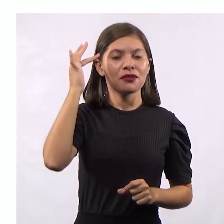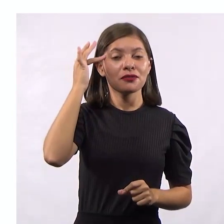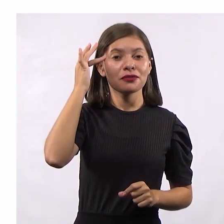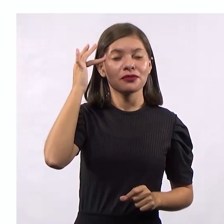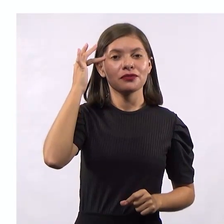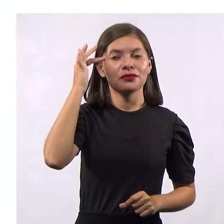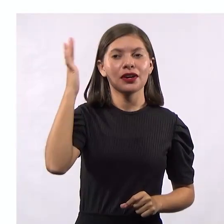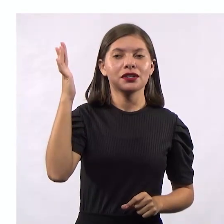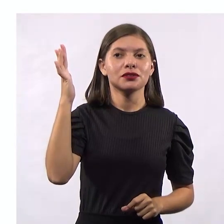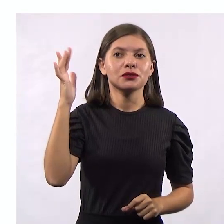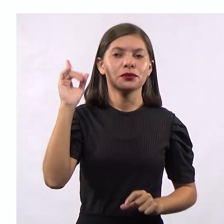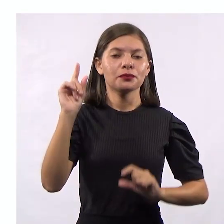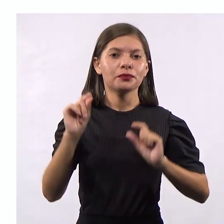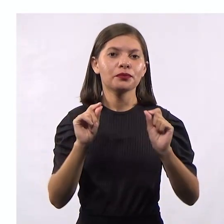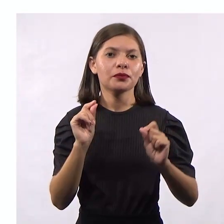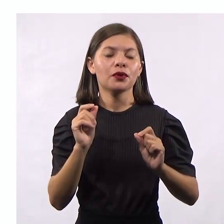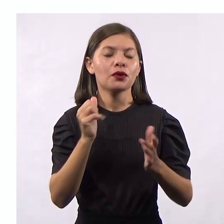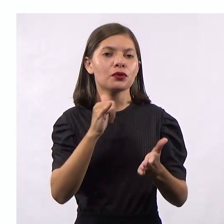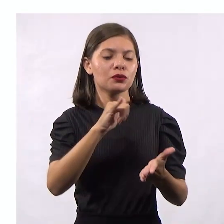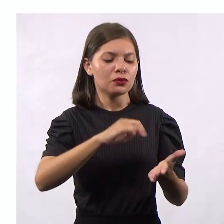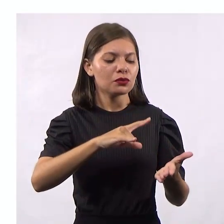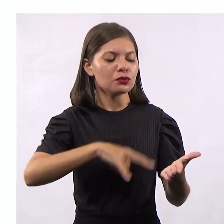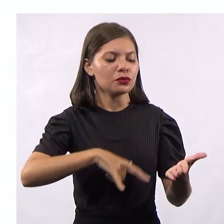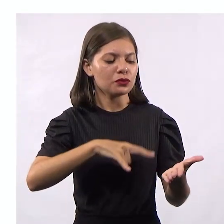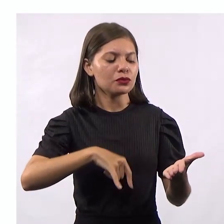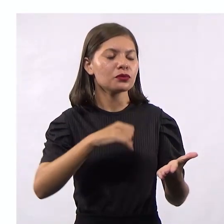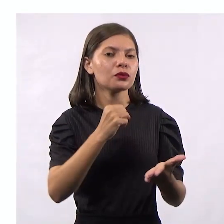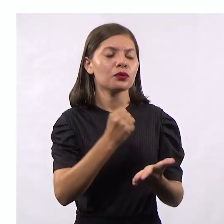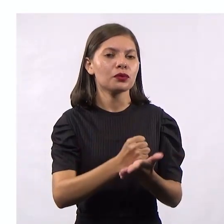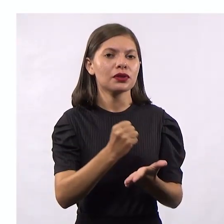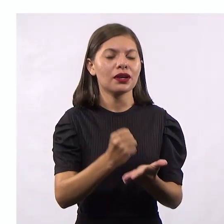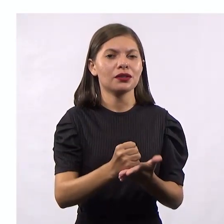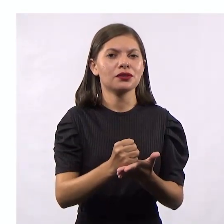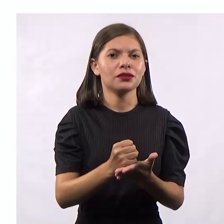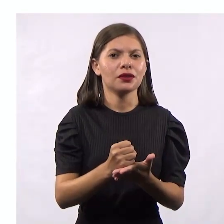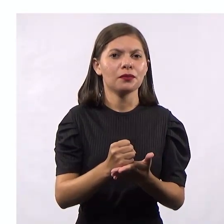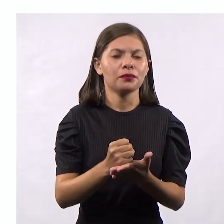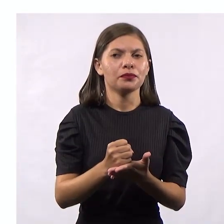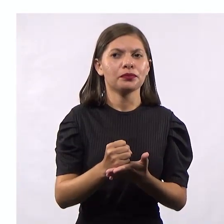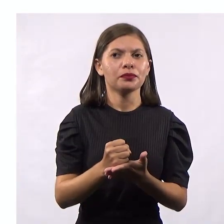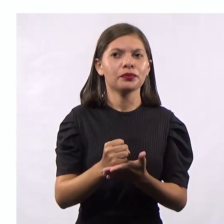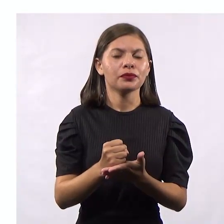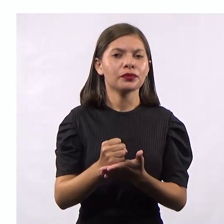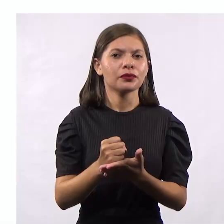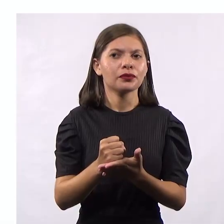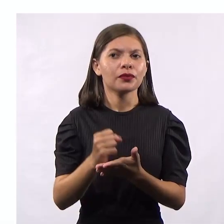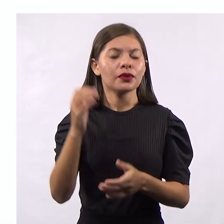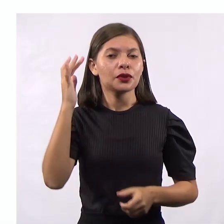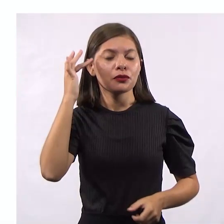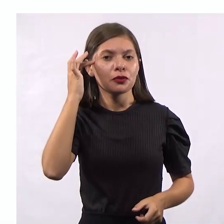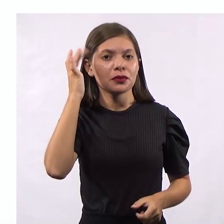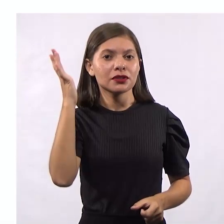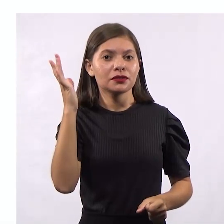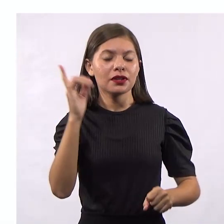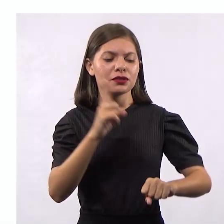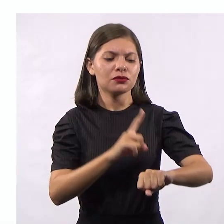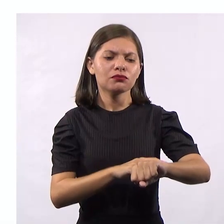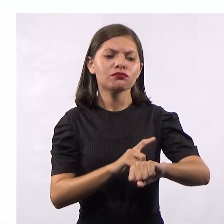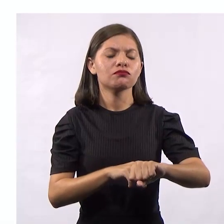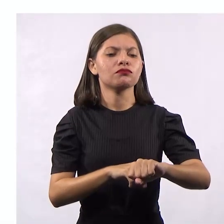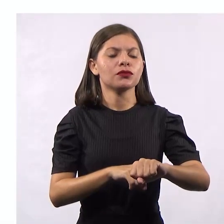flexibilização da anualidade dos contratos. Então, aqui, uma flexibilidade maior dos